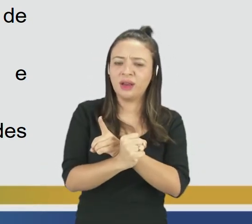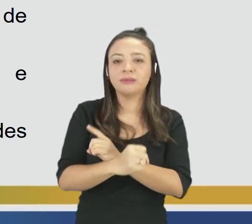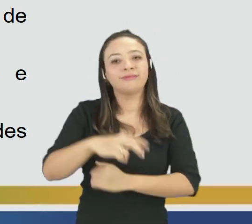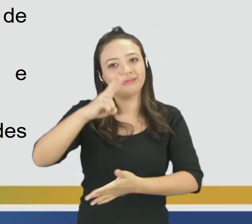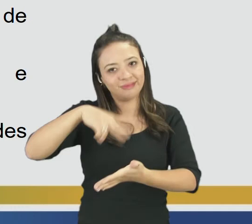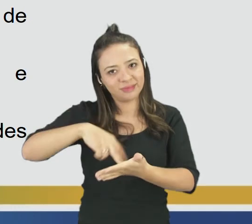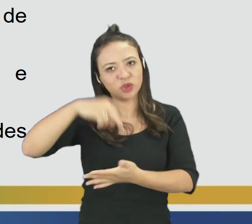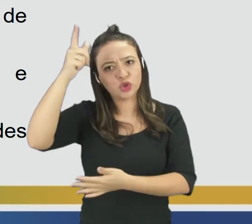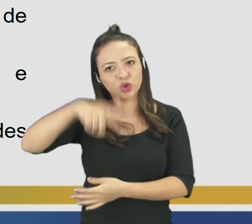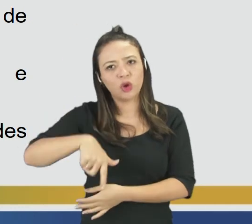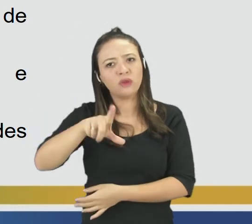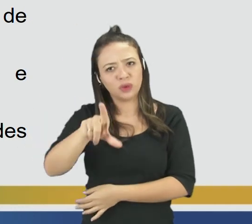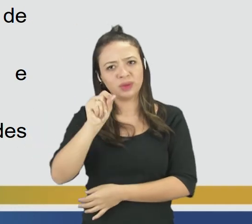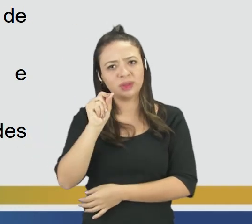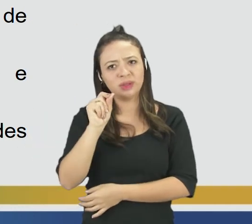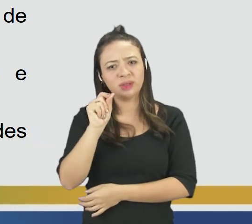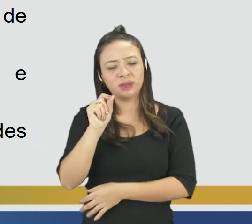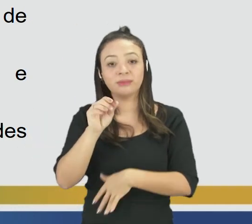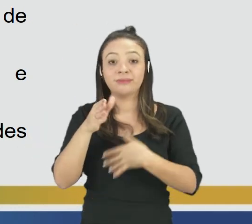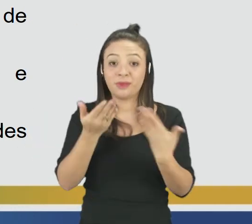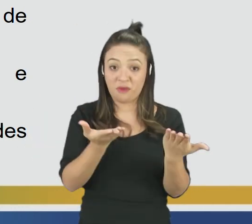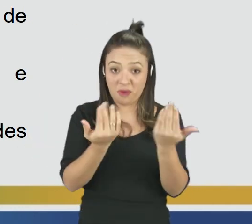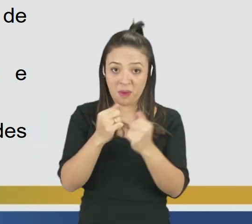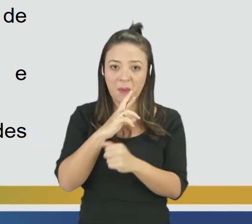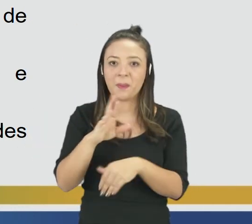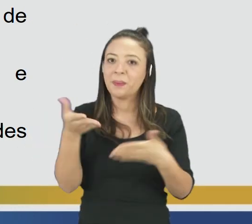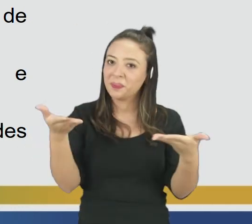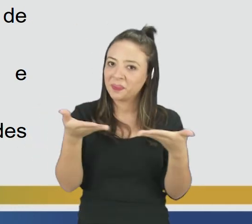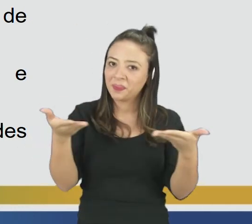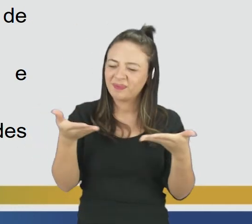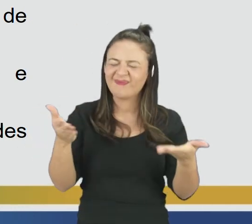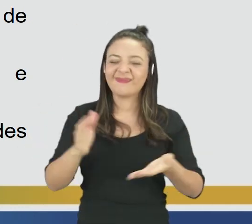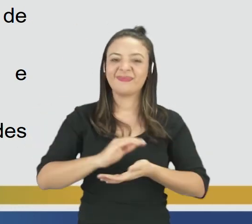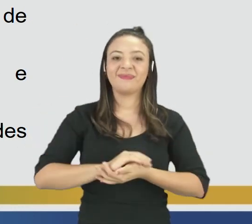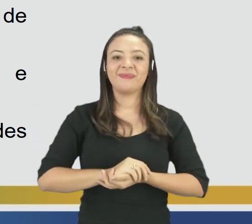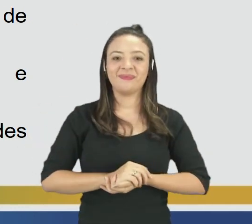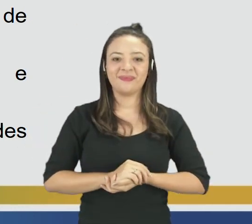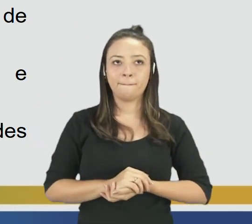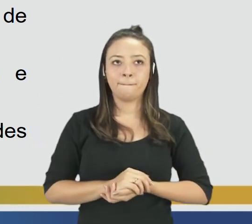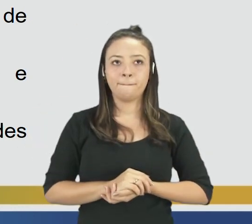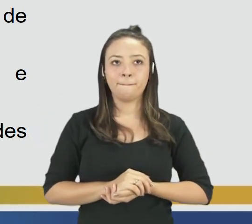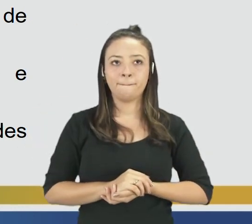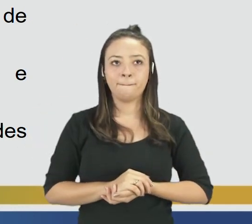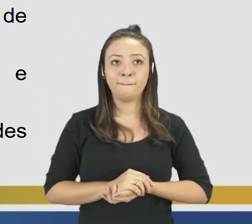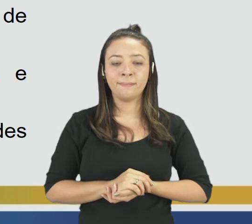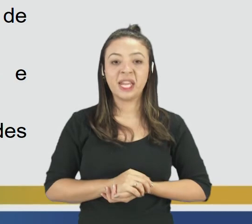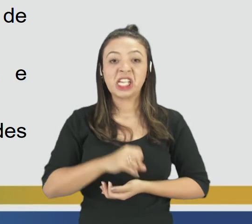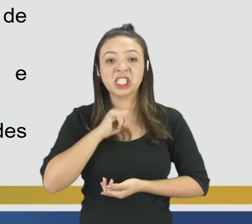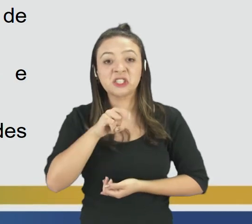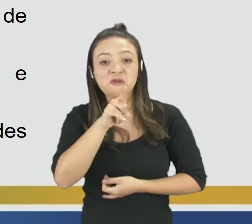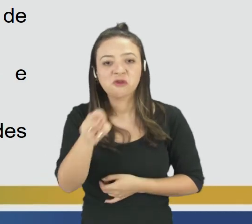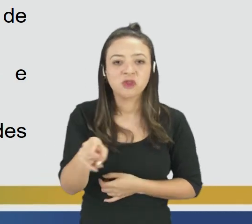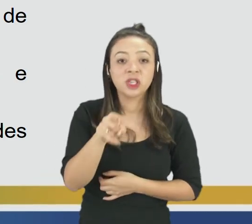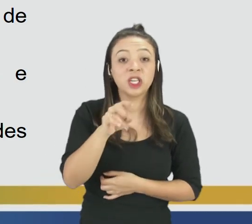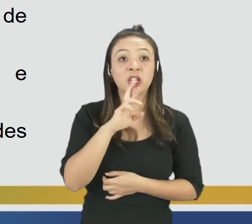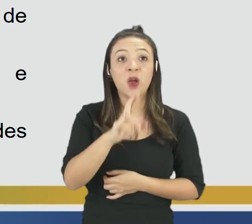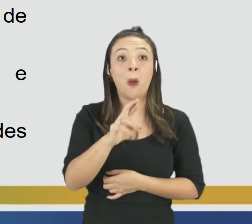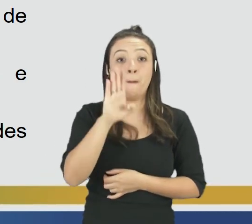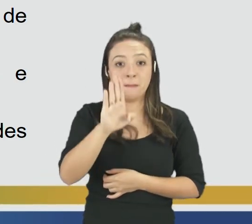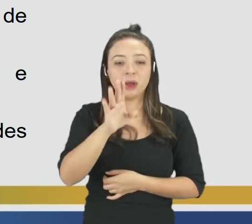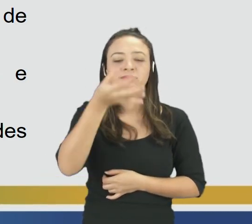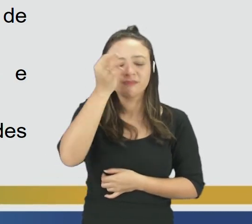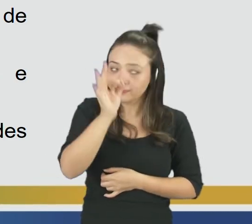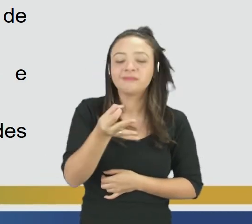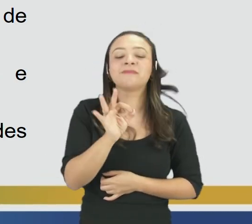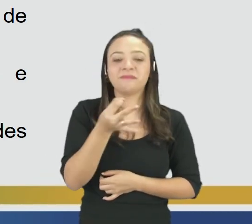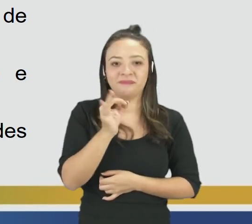lida novamente fez sua escolha vamos para a resposta então e quem respondeu a letra B Está